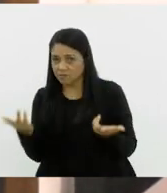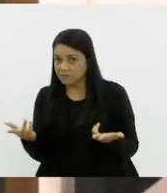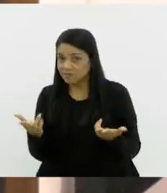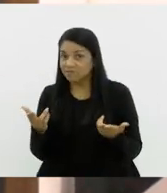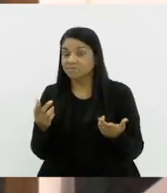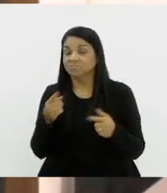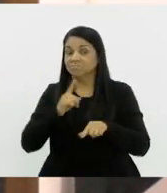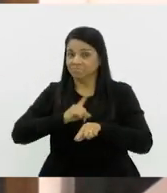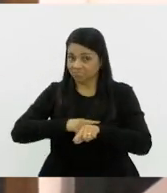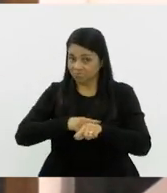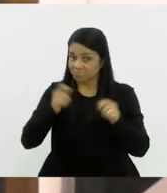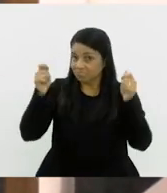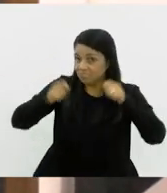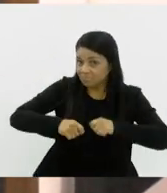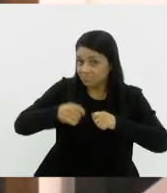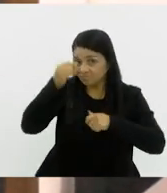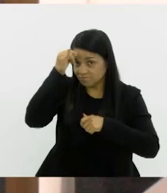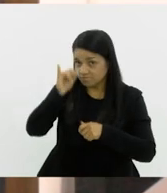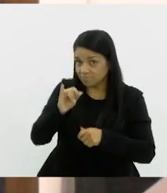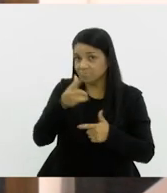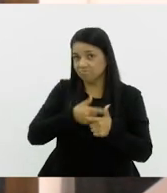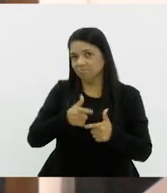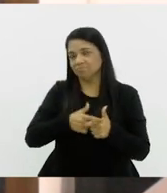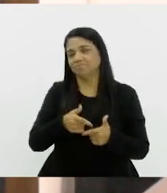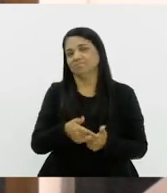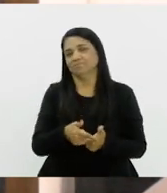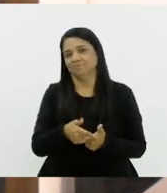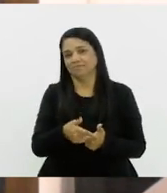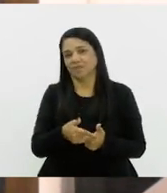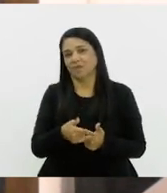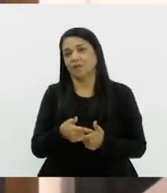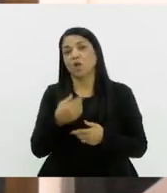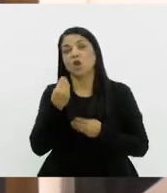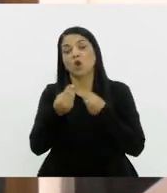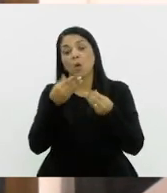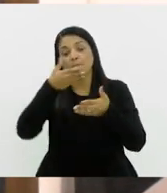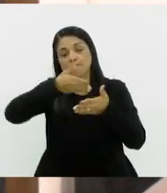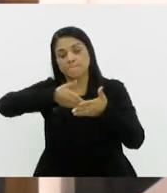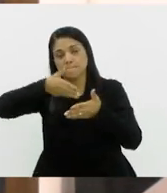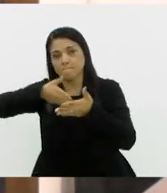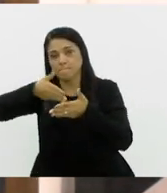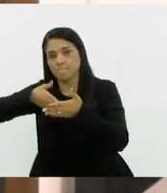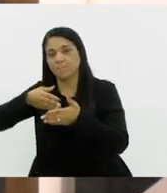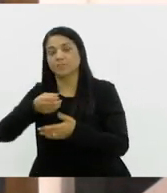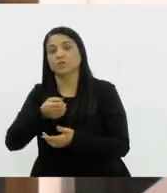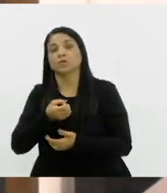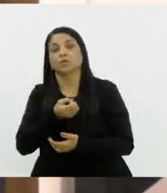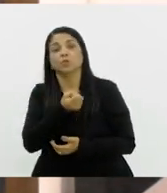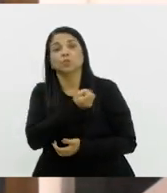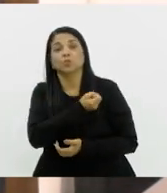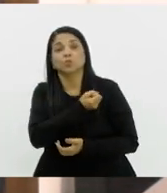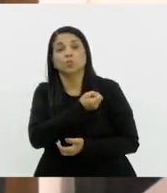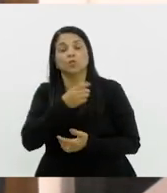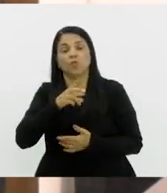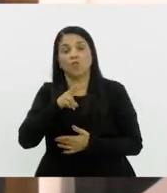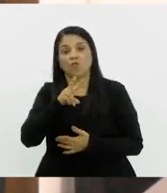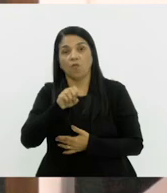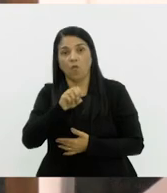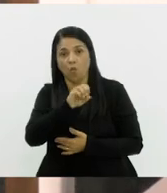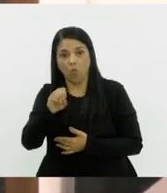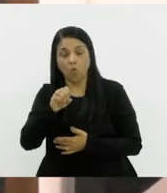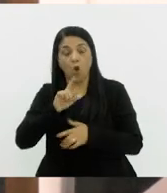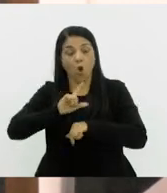de deter esse problema. Como? Restringindo o número de voos, restringindo os